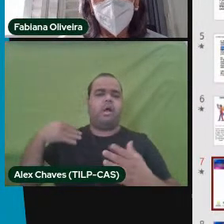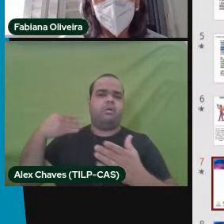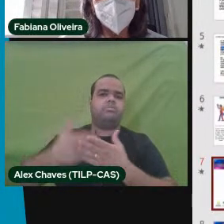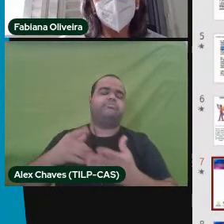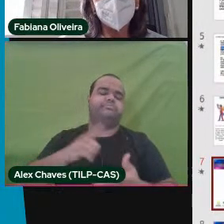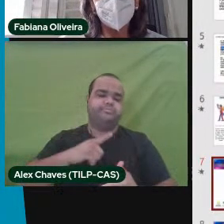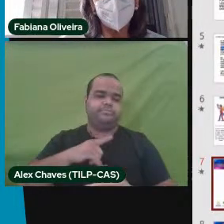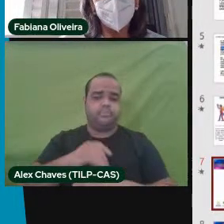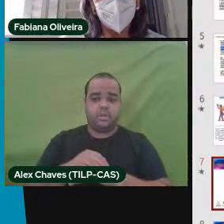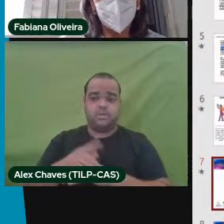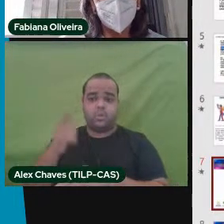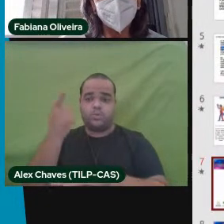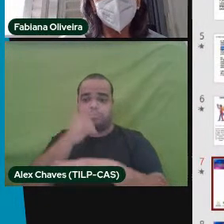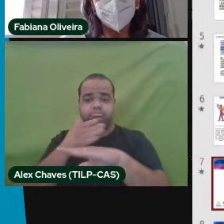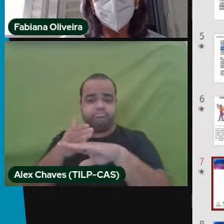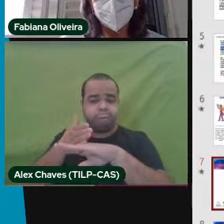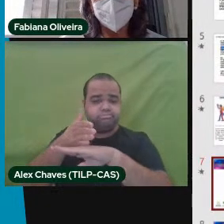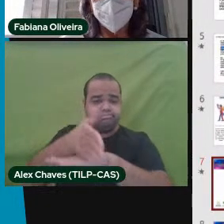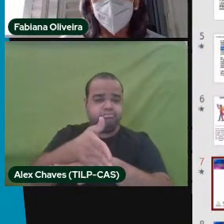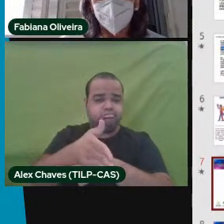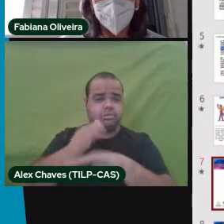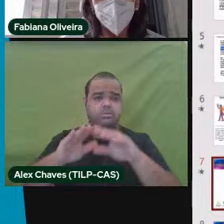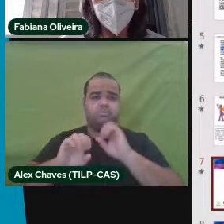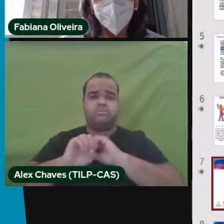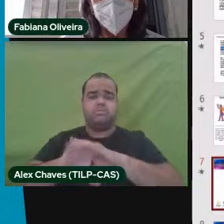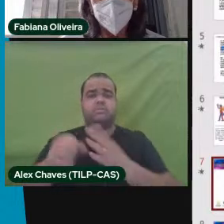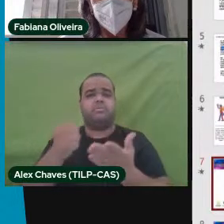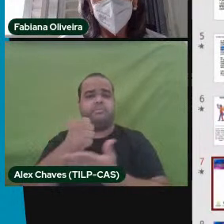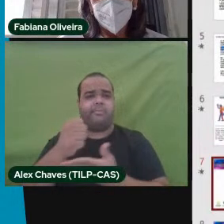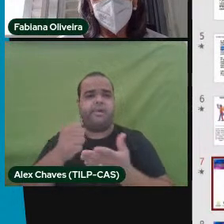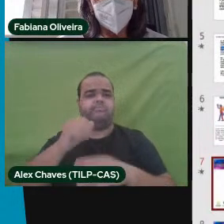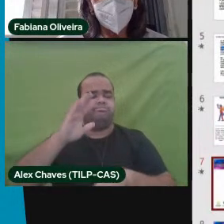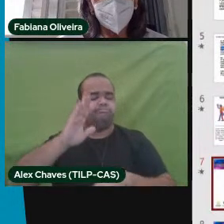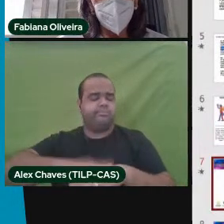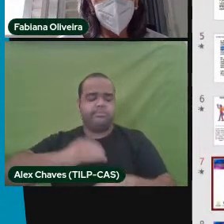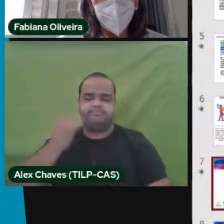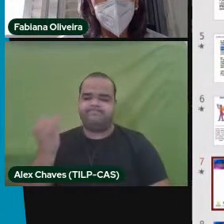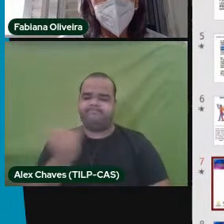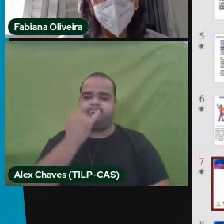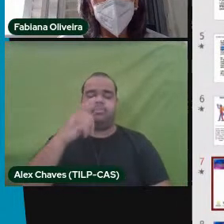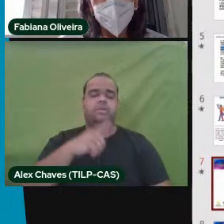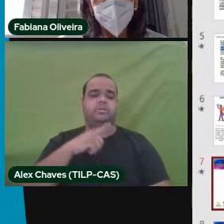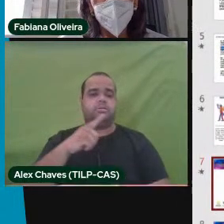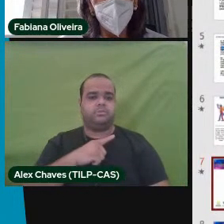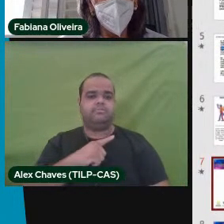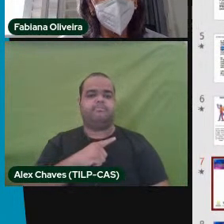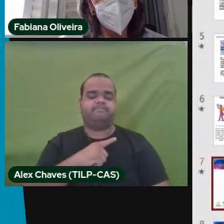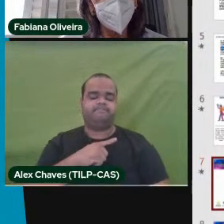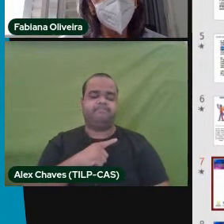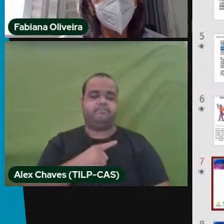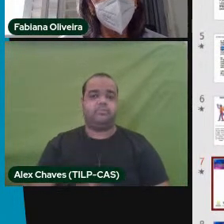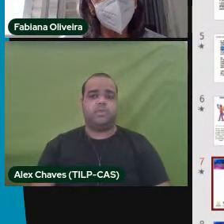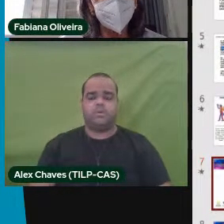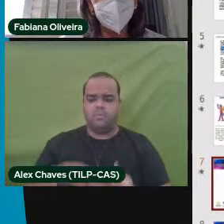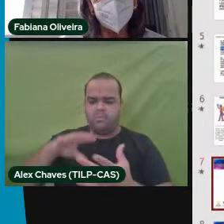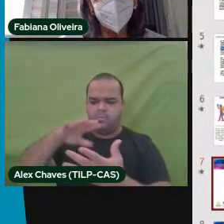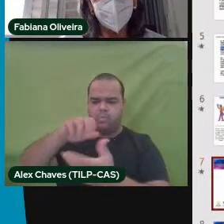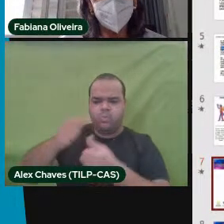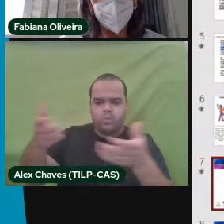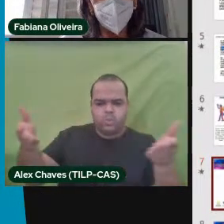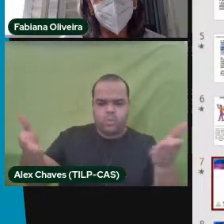educação básica cada vez mais é necessária e é predominante no mundo em que